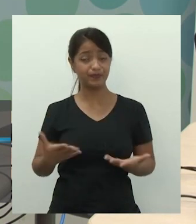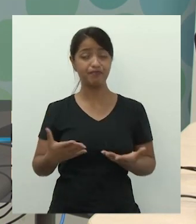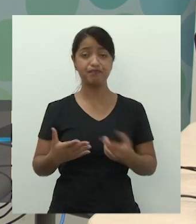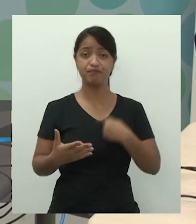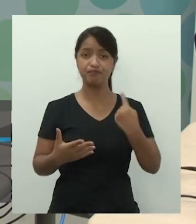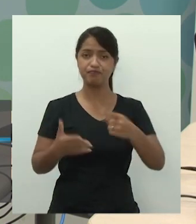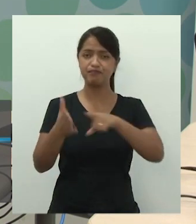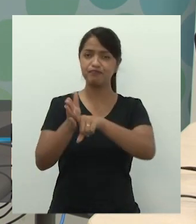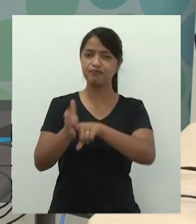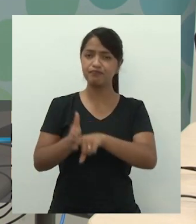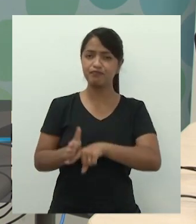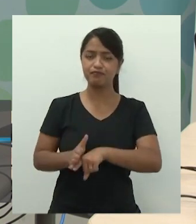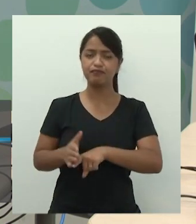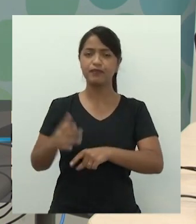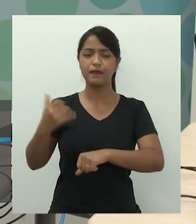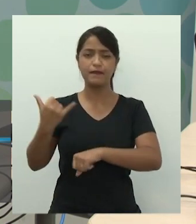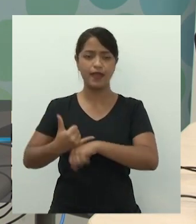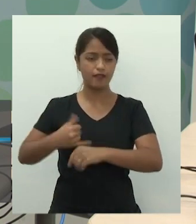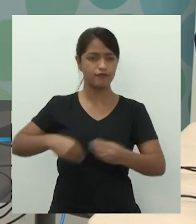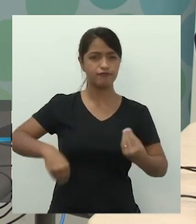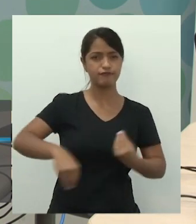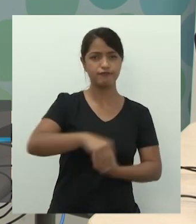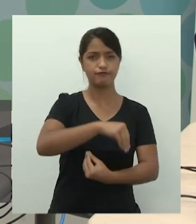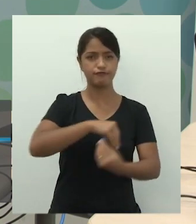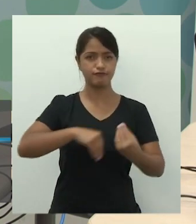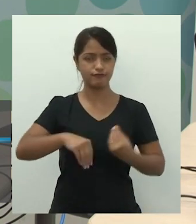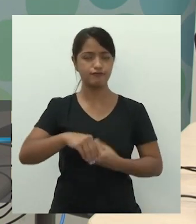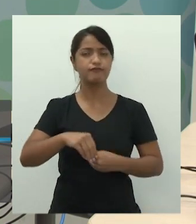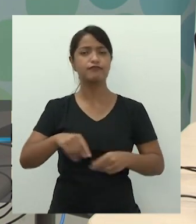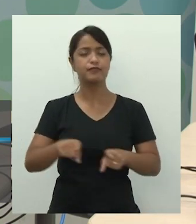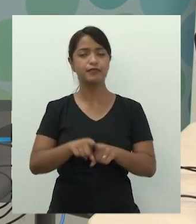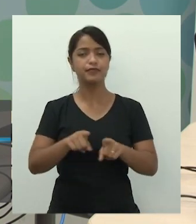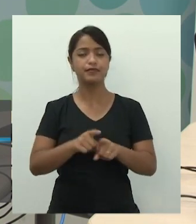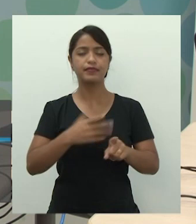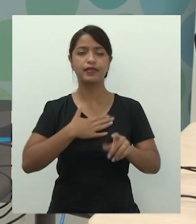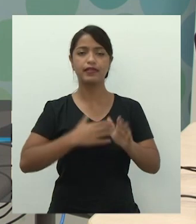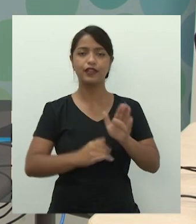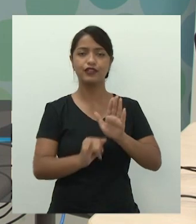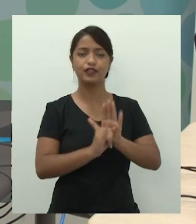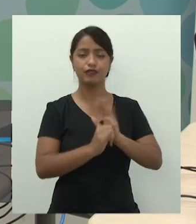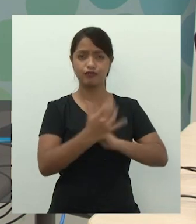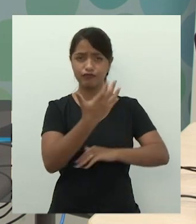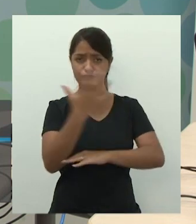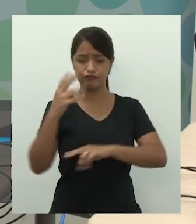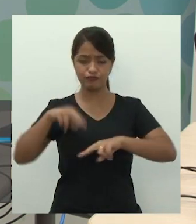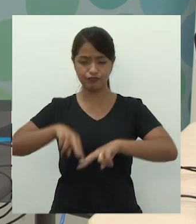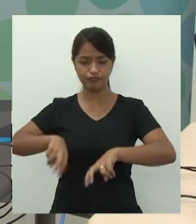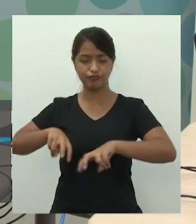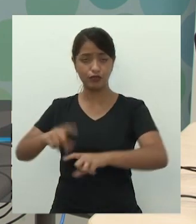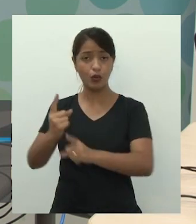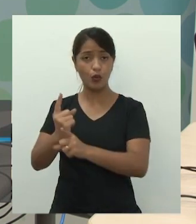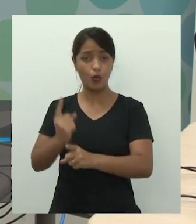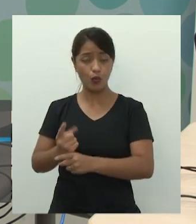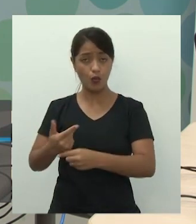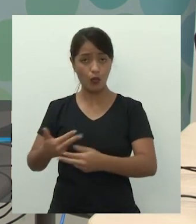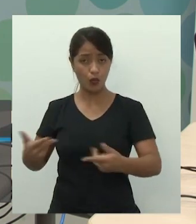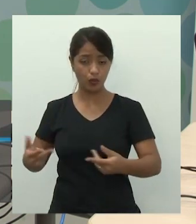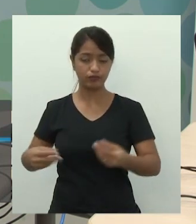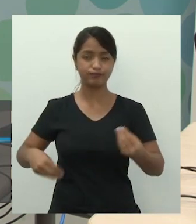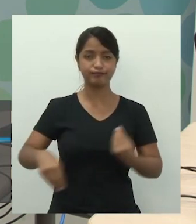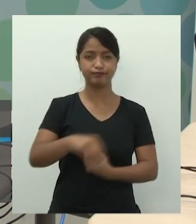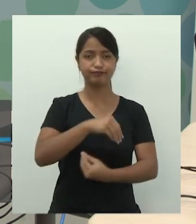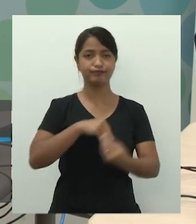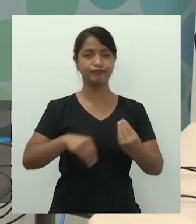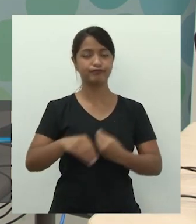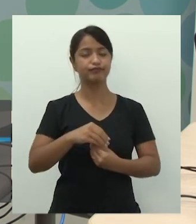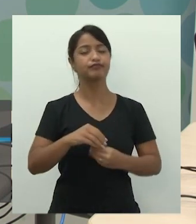ver essa fusão entre a identidade e esses recursos que a natureza oferece para que esses povos consigam se